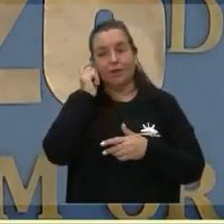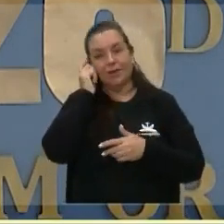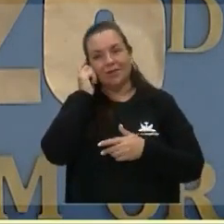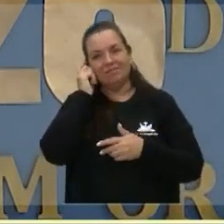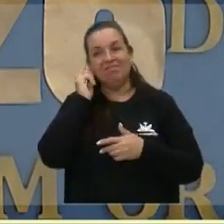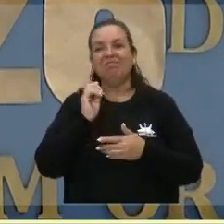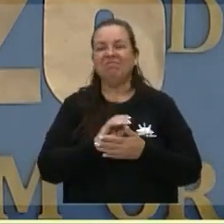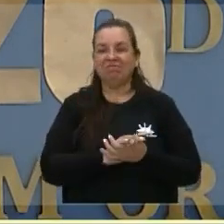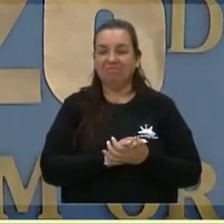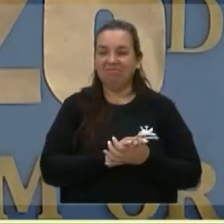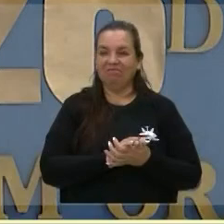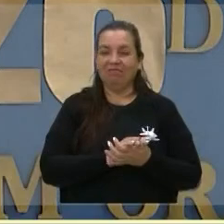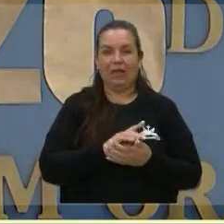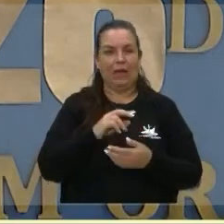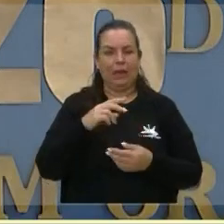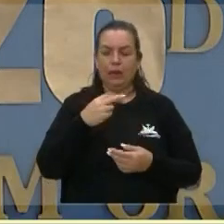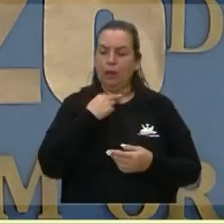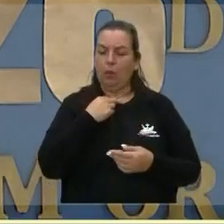Não confunda,